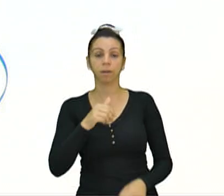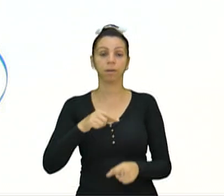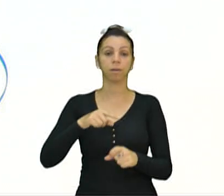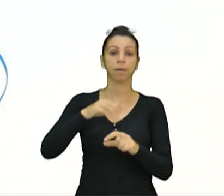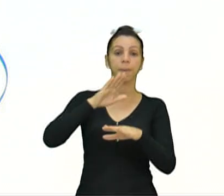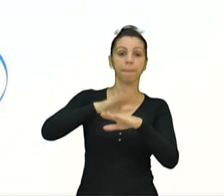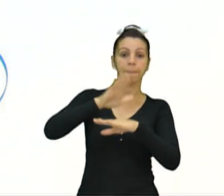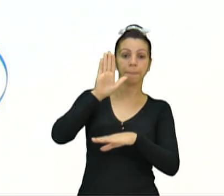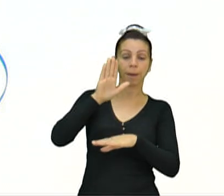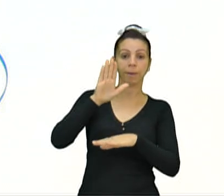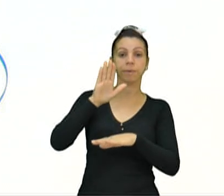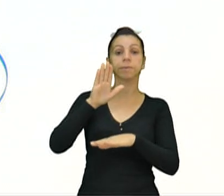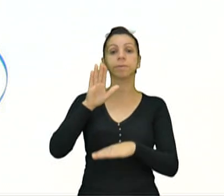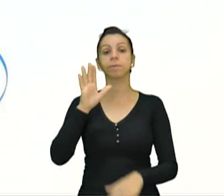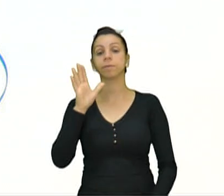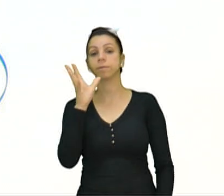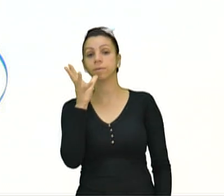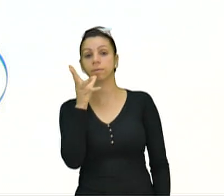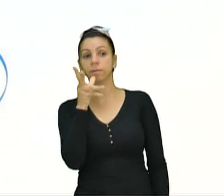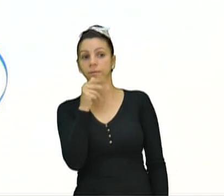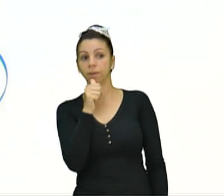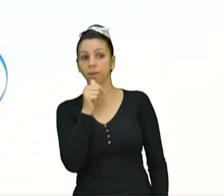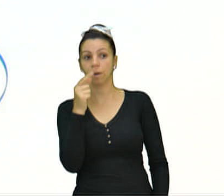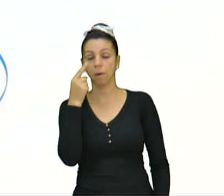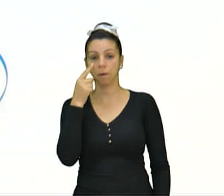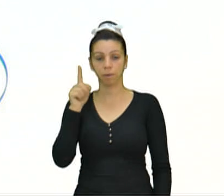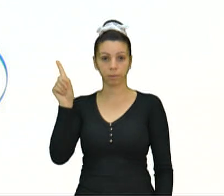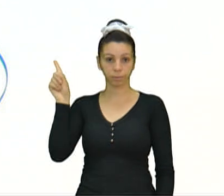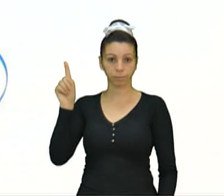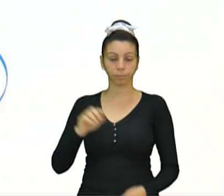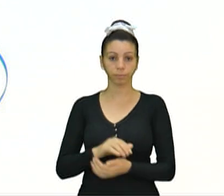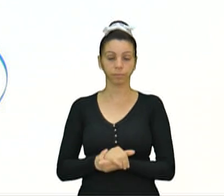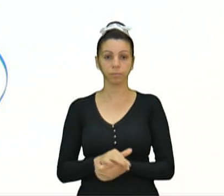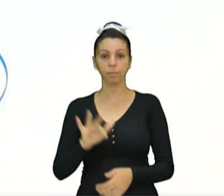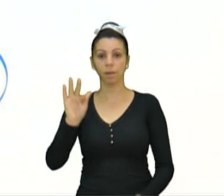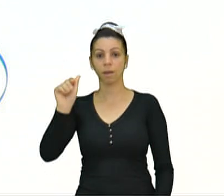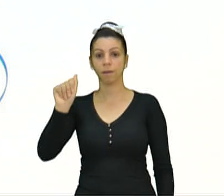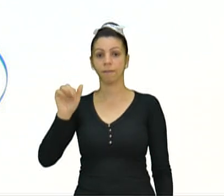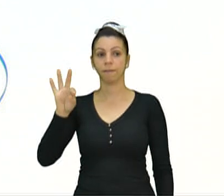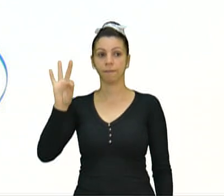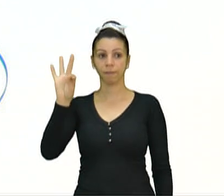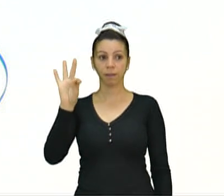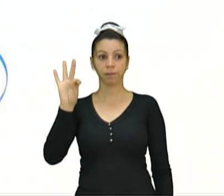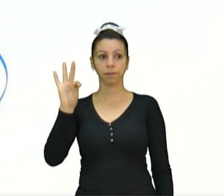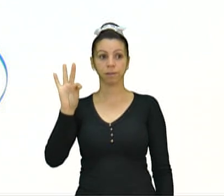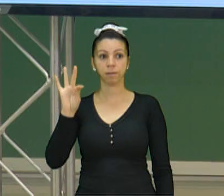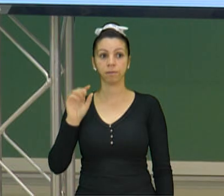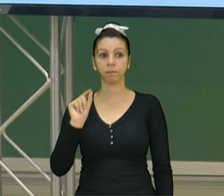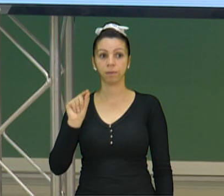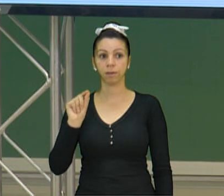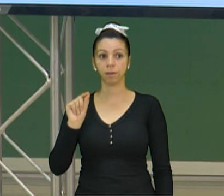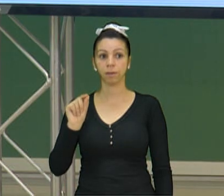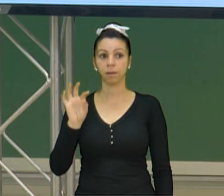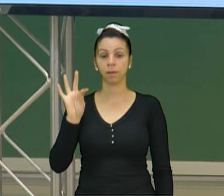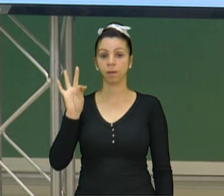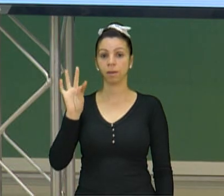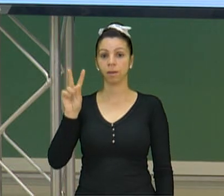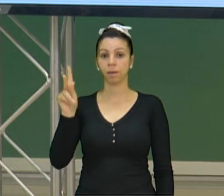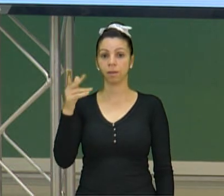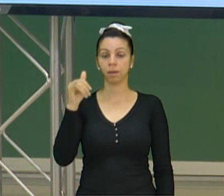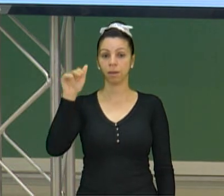faster. Lembrando o fat e o thin aqui, gordo e magro. Quando você tem uma palavra que termina em consoante,